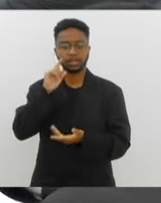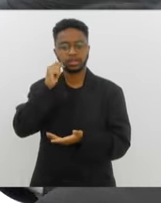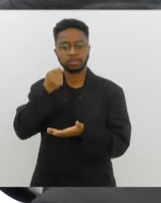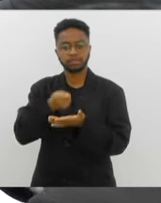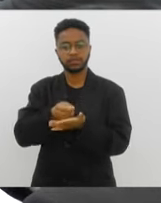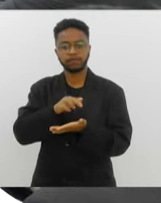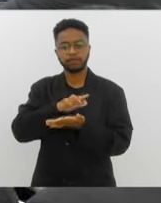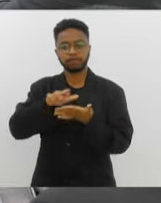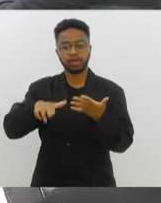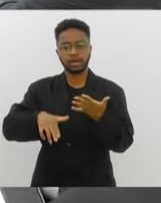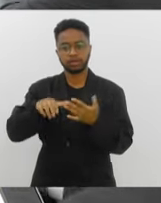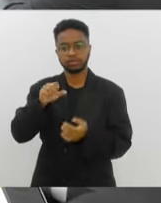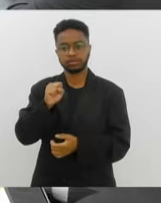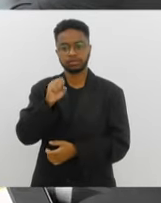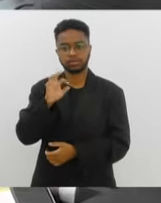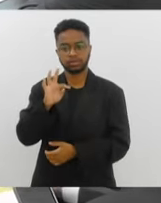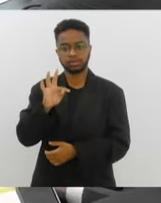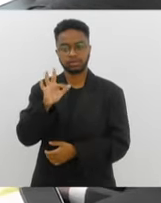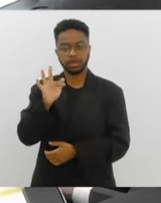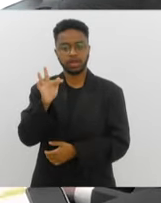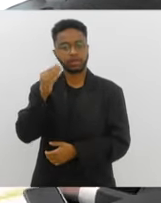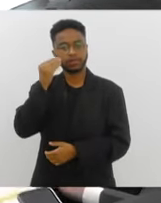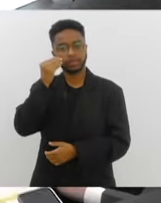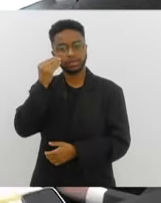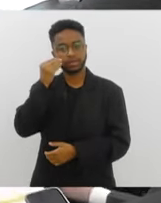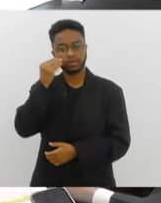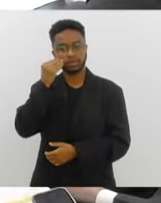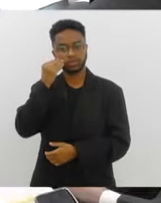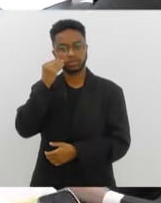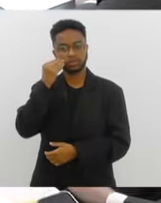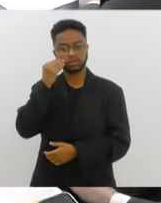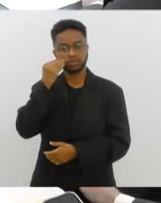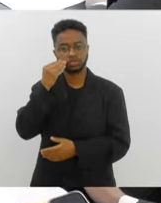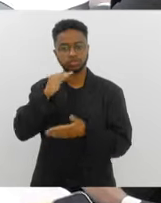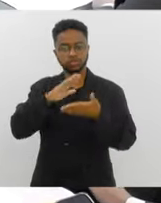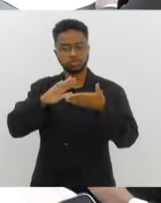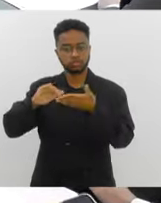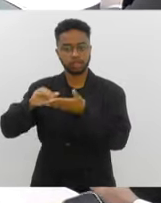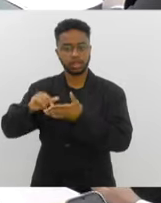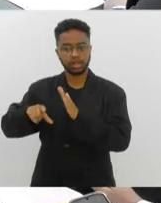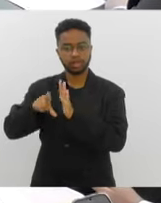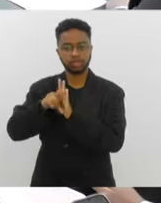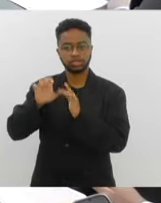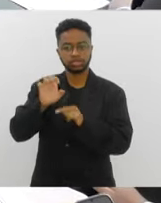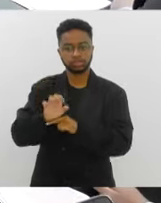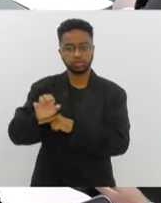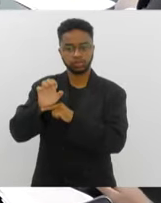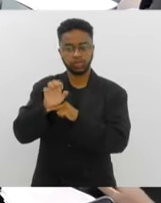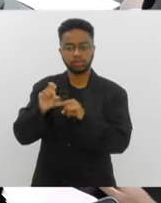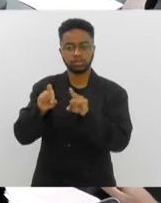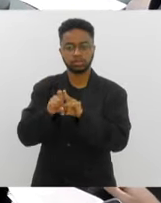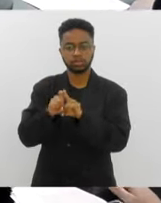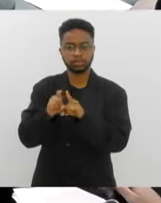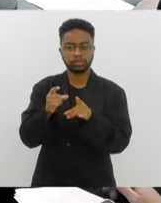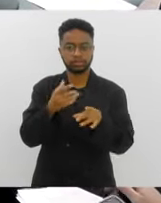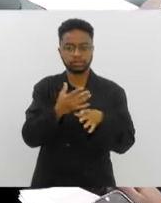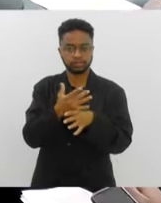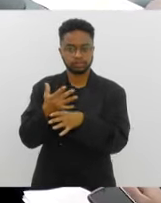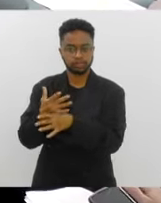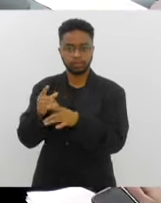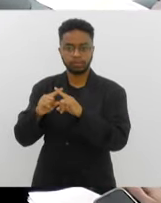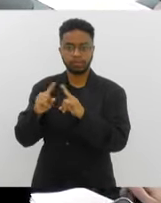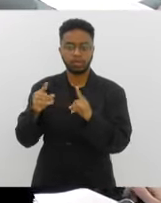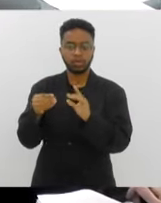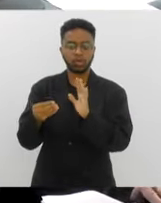Supremo no sentido de anular leis estaduais, municipais, colocando